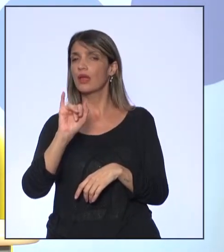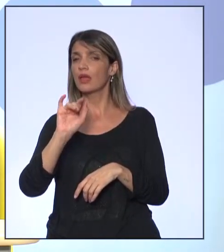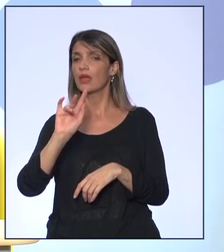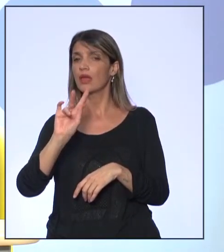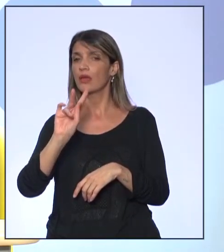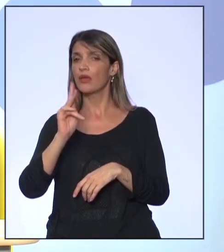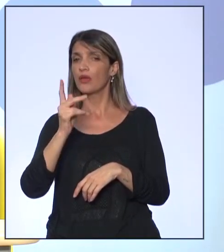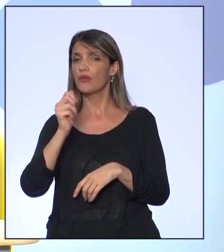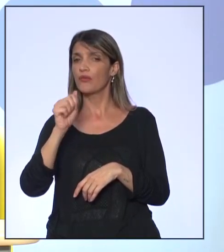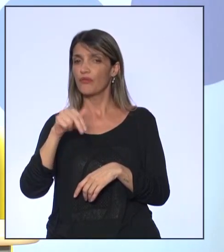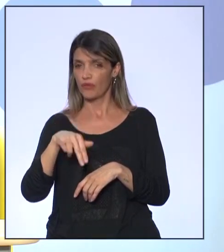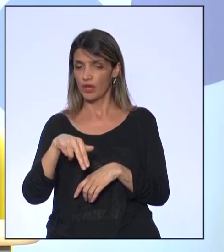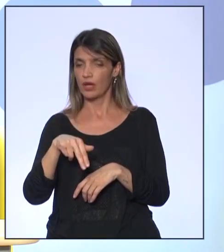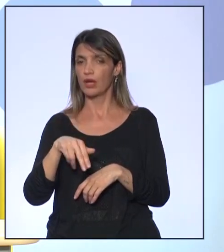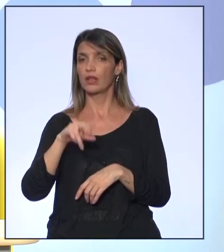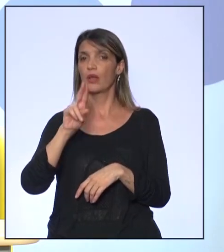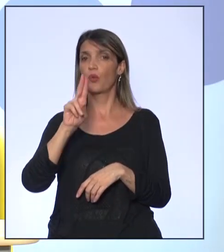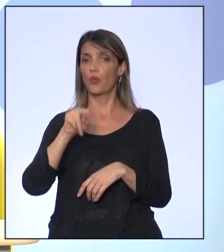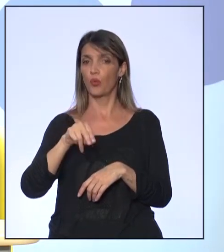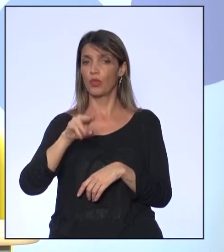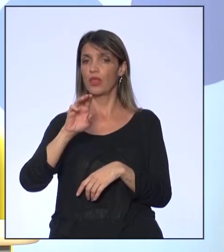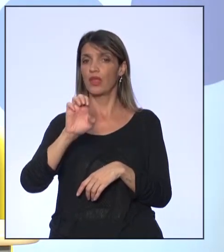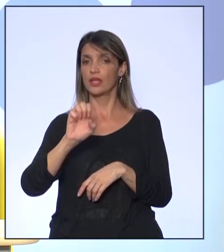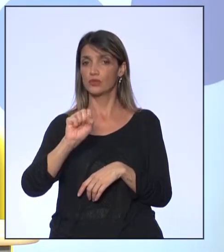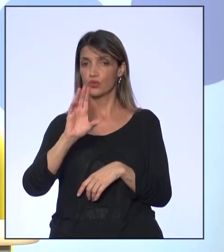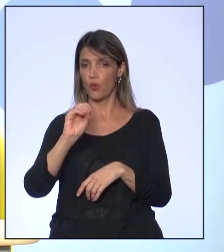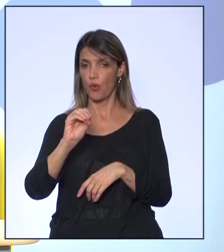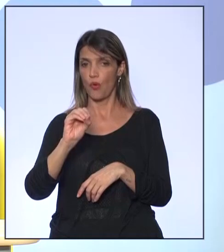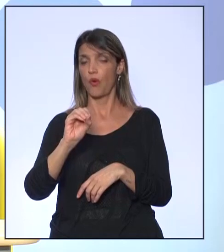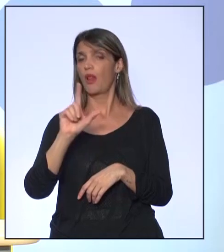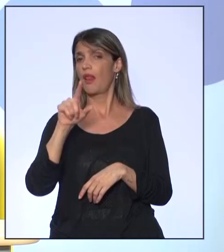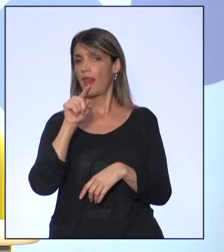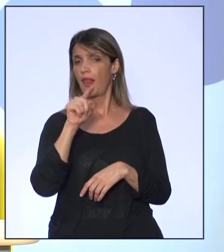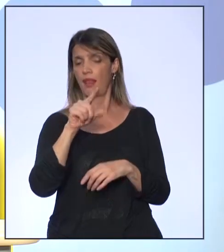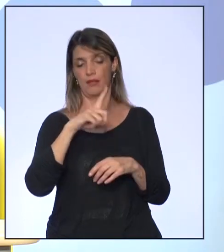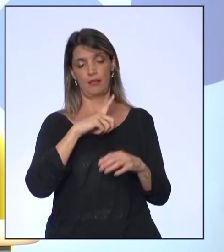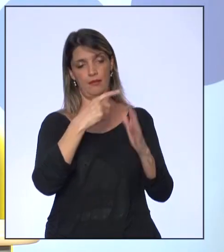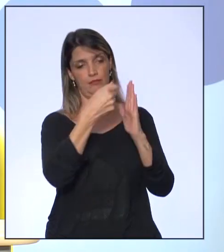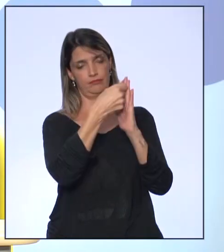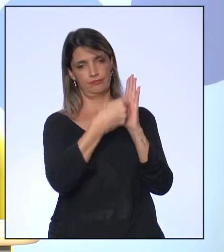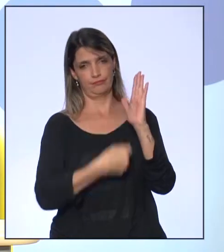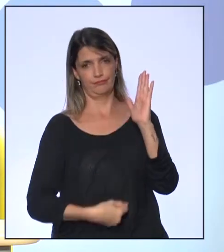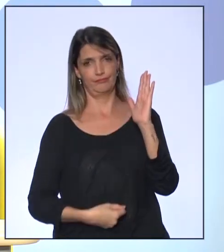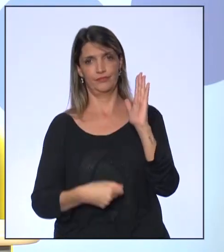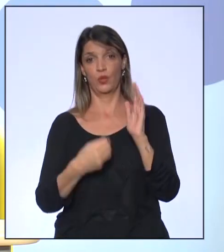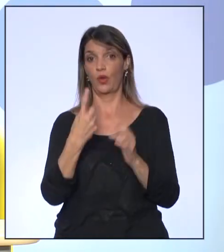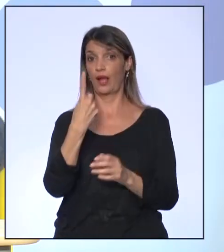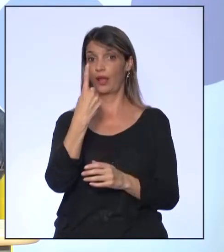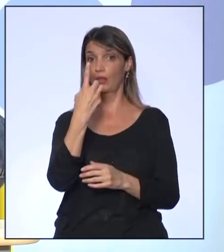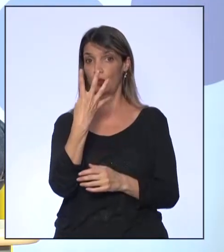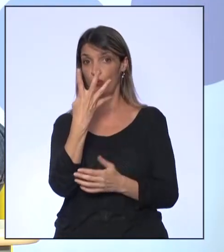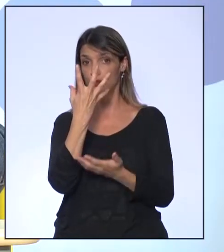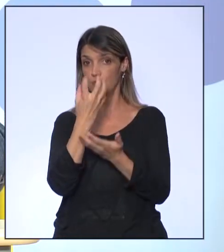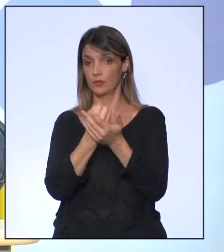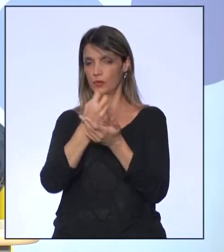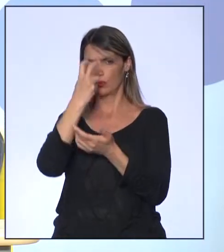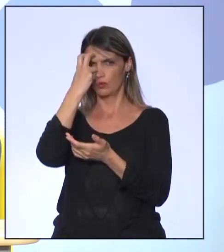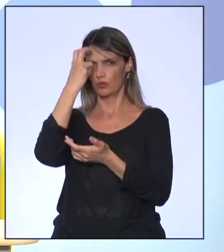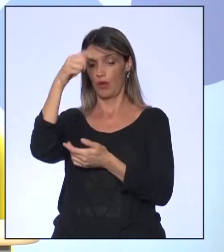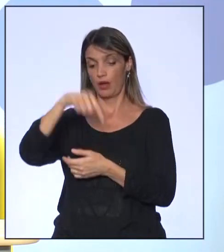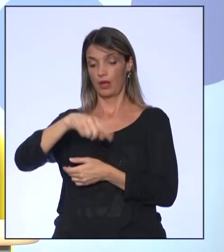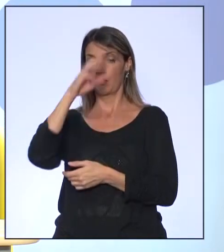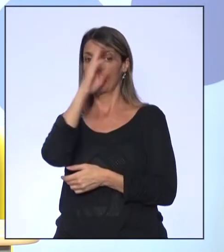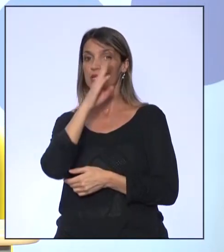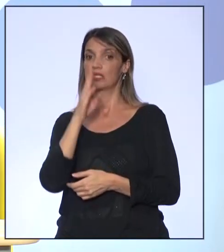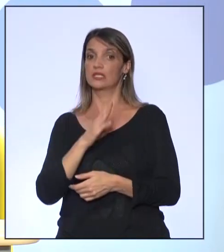Unesco. Lá vai ter a lista já, onde estão, né, os 14 patrimônios culturais da humanidade que estão aqui no Brasil,